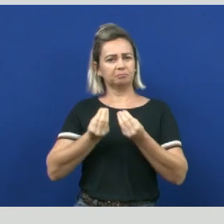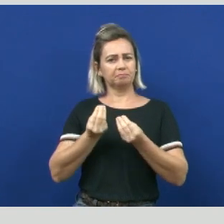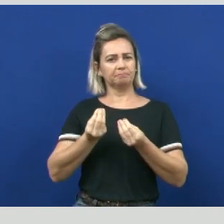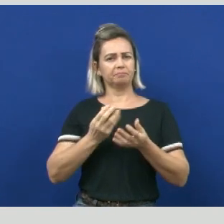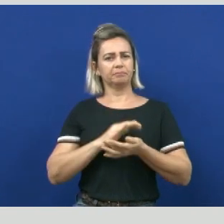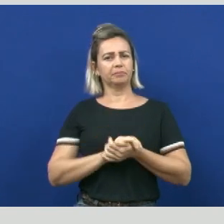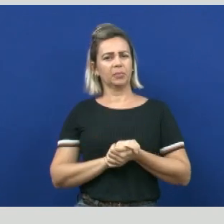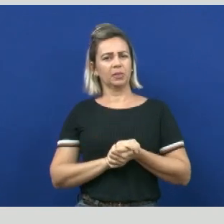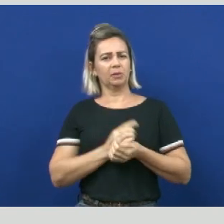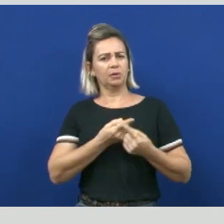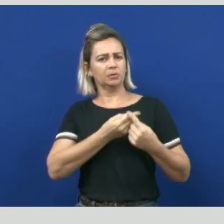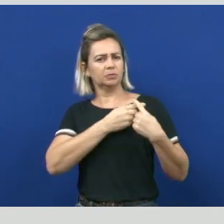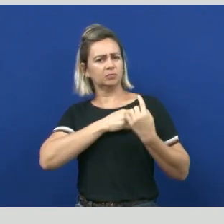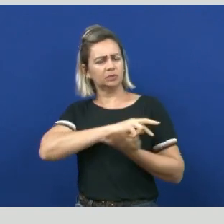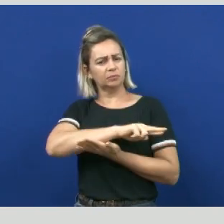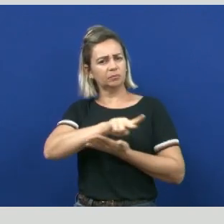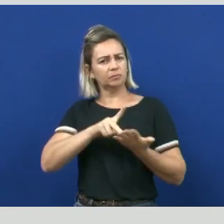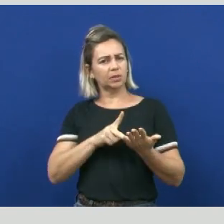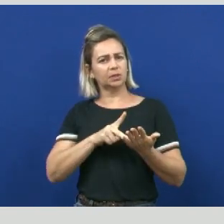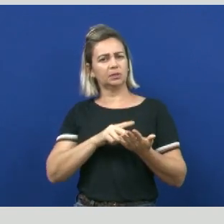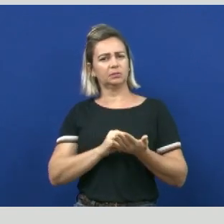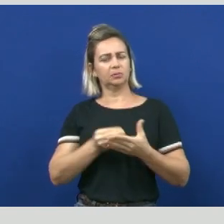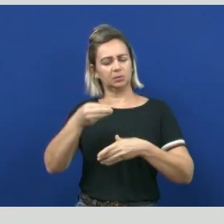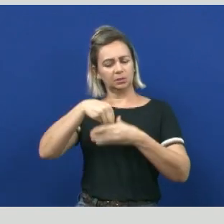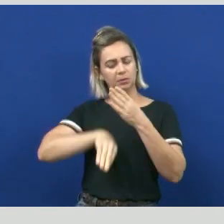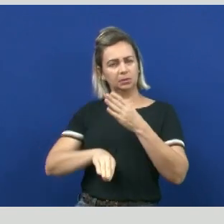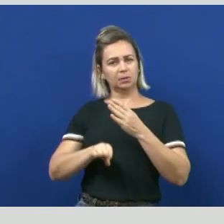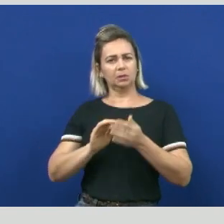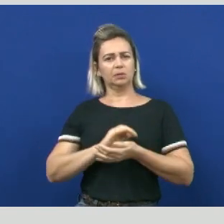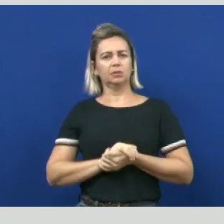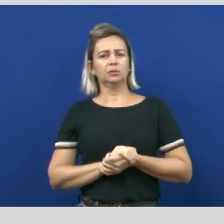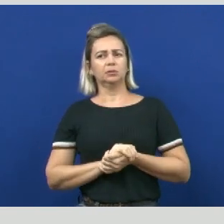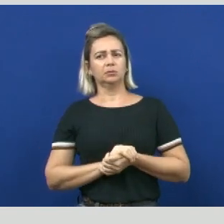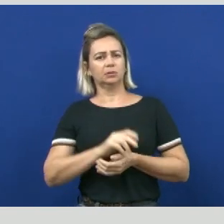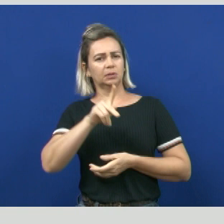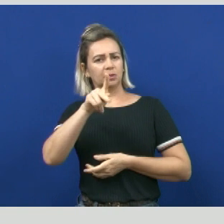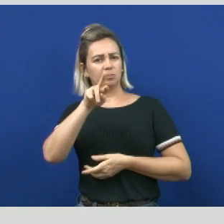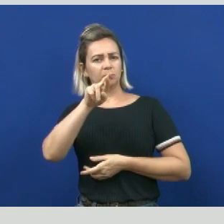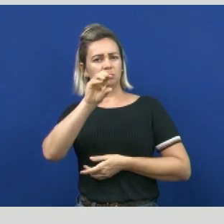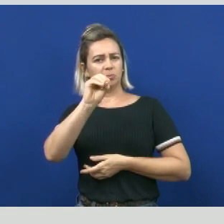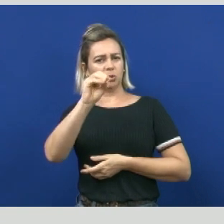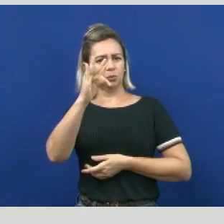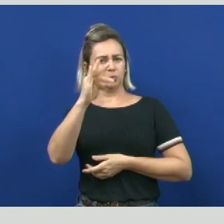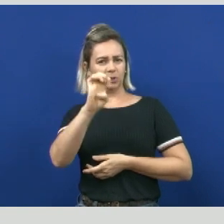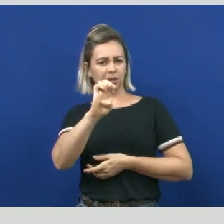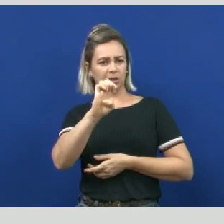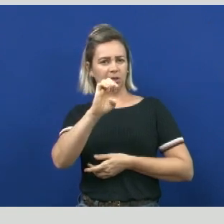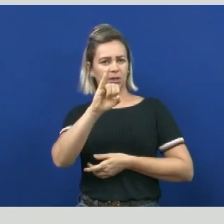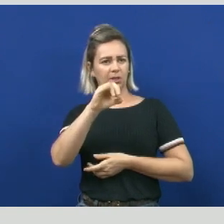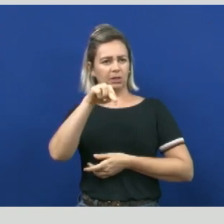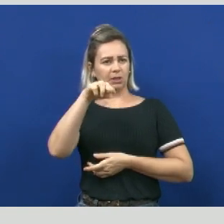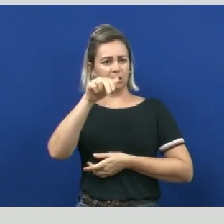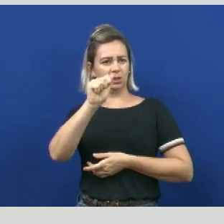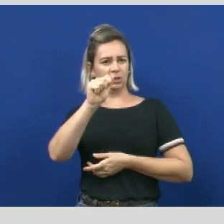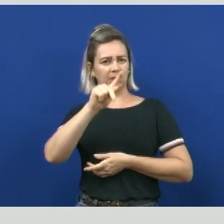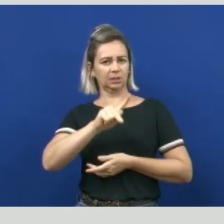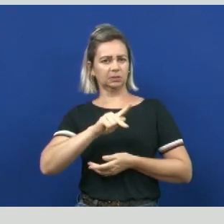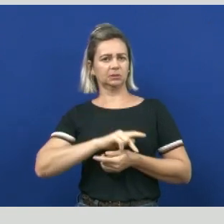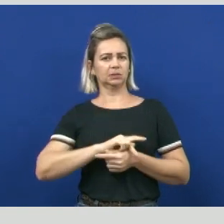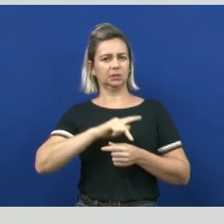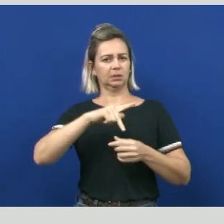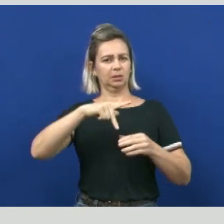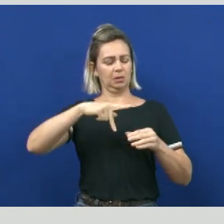várias funções, né, para a proteína, certo? Bom, proteína é a maior parte de um ser